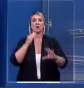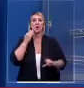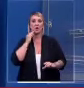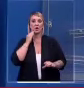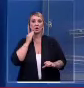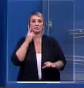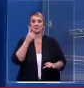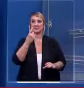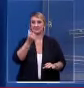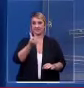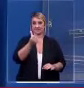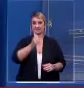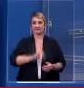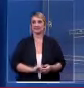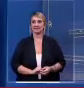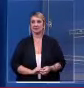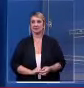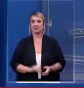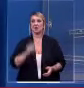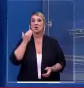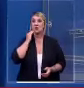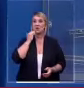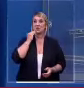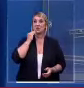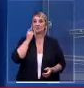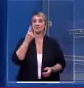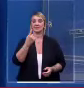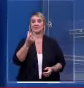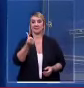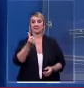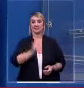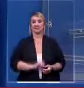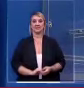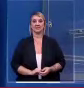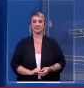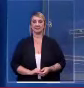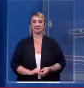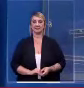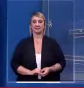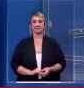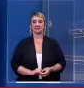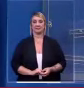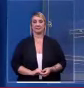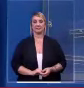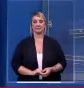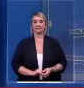rosa, número 16. Rosa, 16.